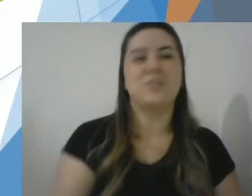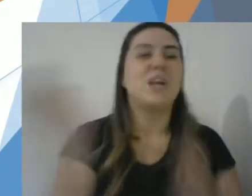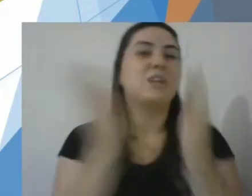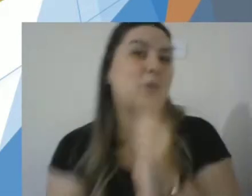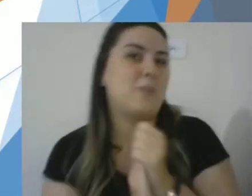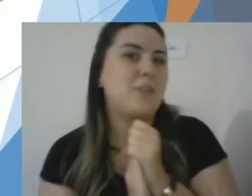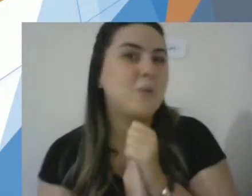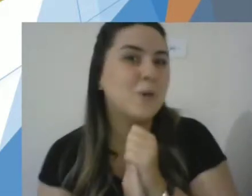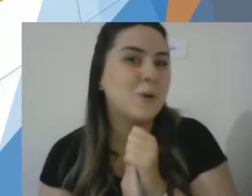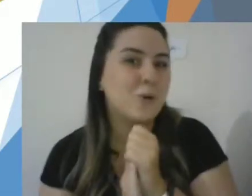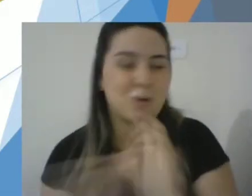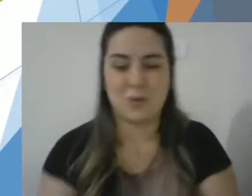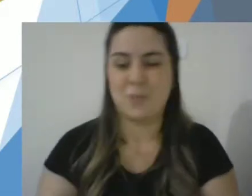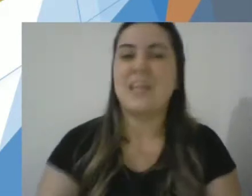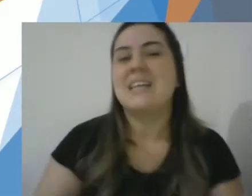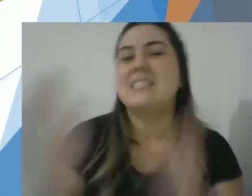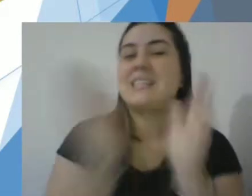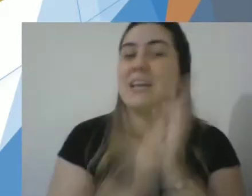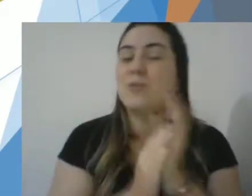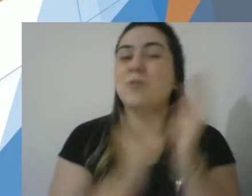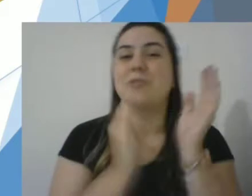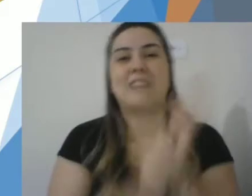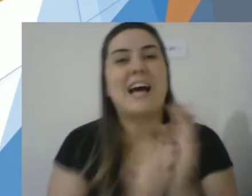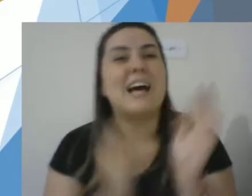vem! Domingo,